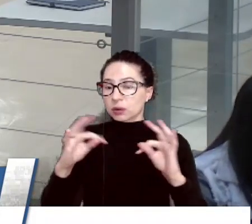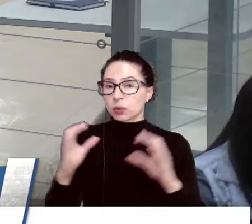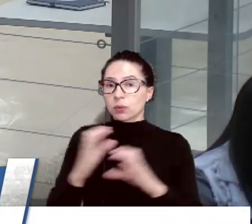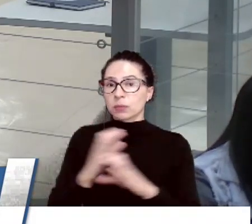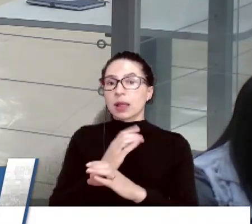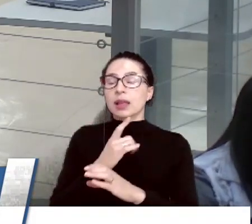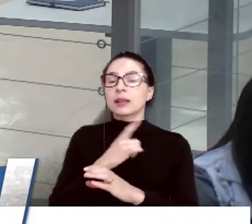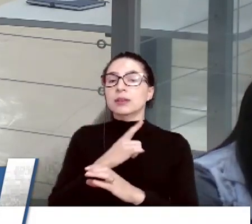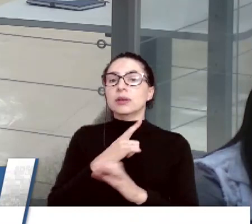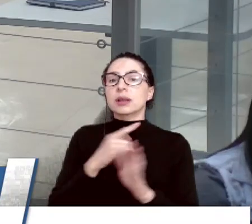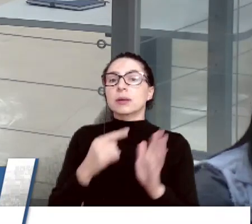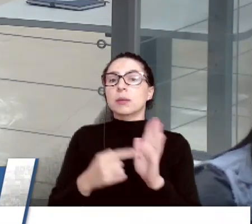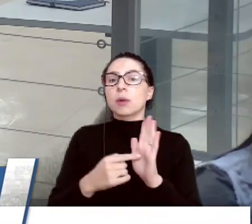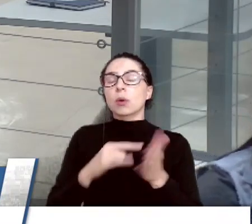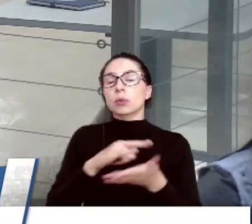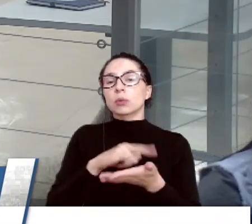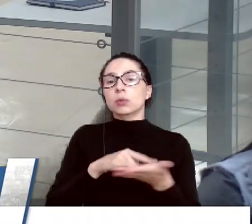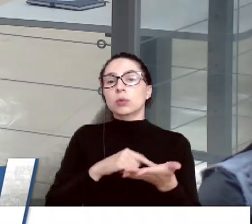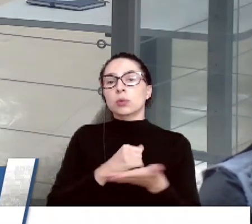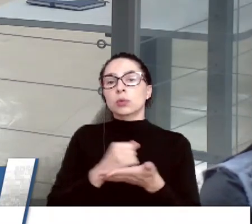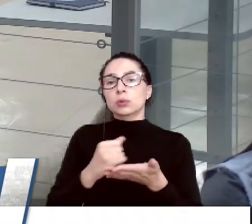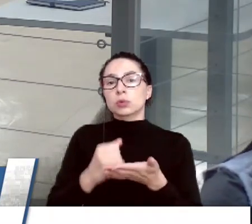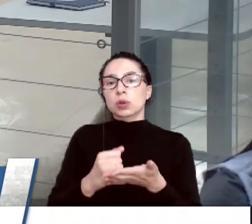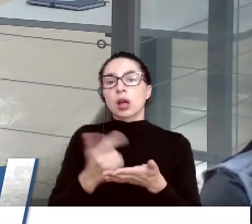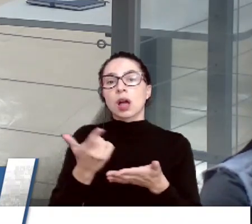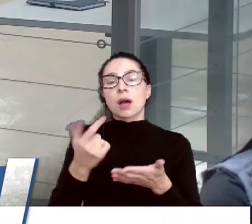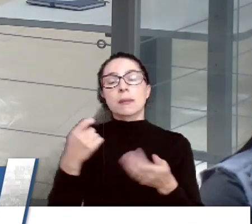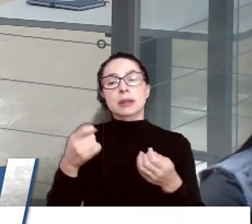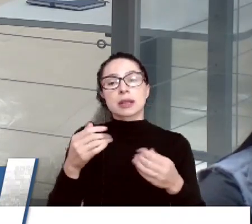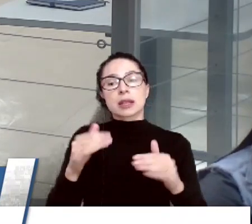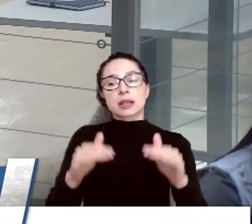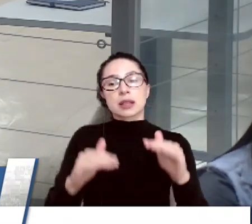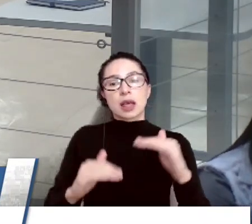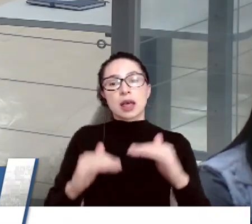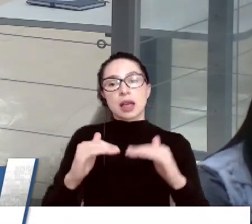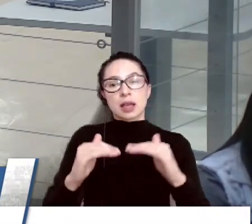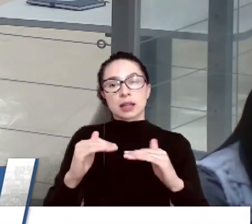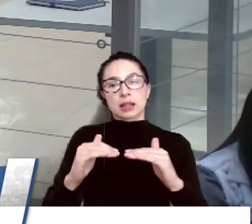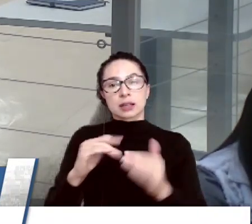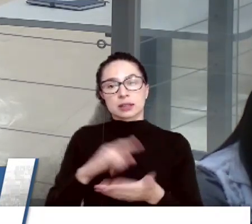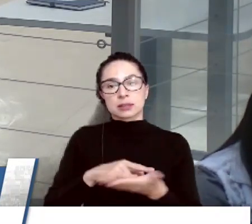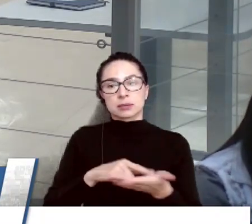dispositivo contratual que diz assim: reequilíbrio econômico financeiro do contrato.